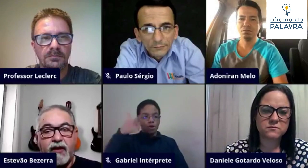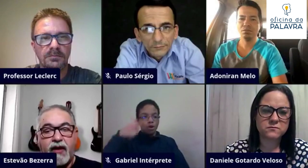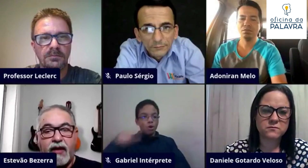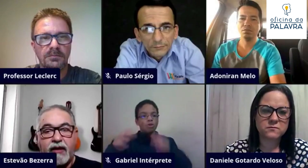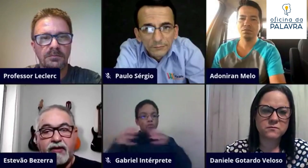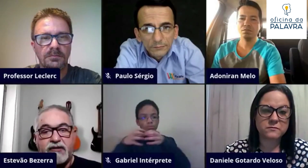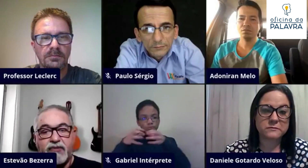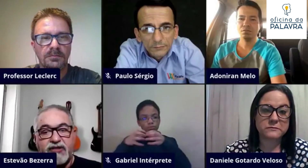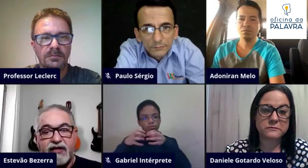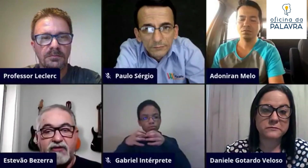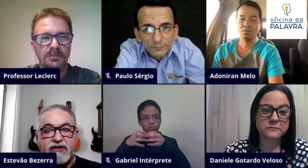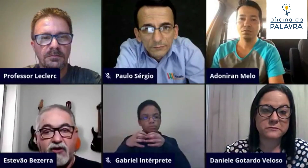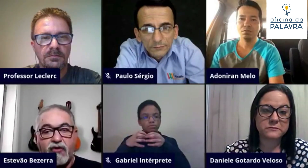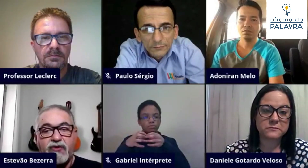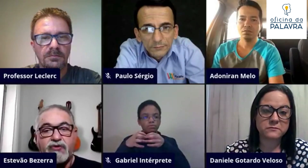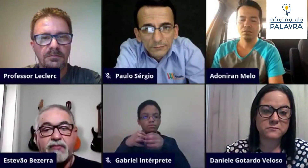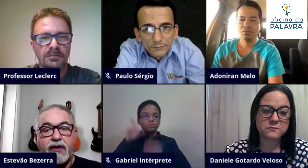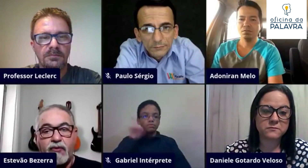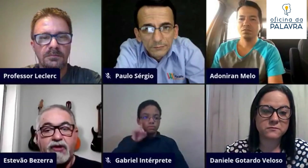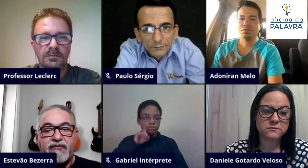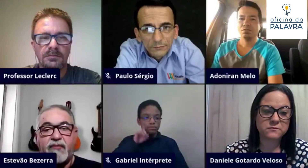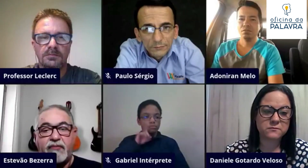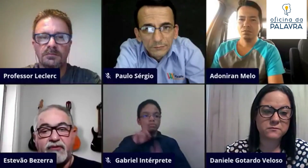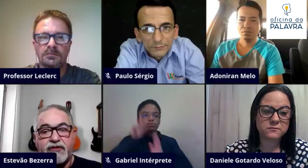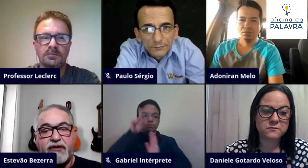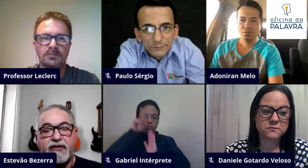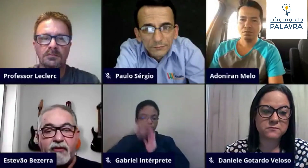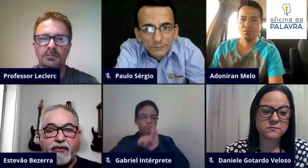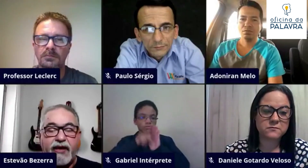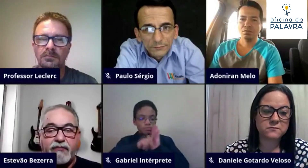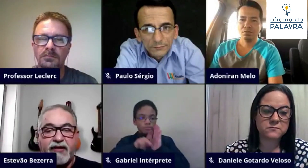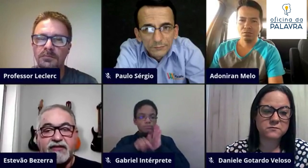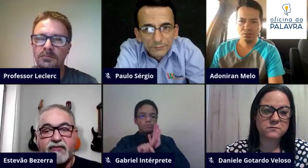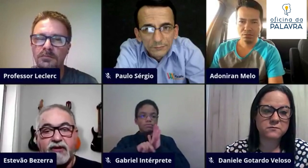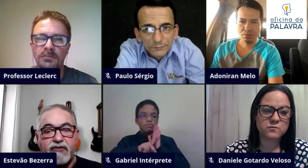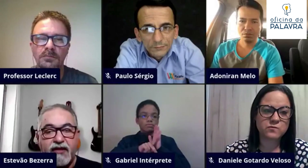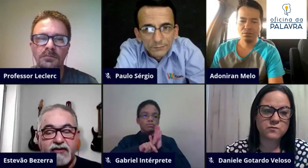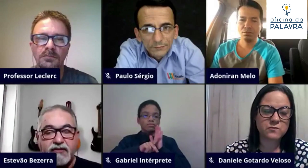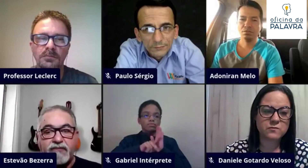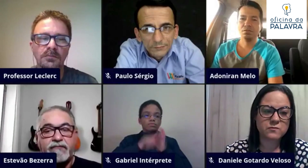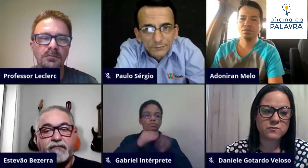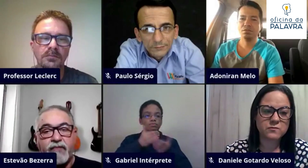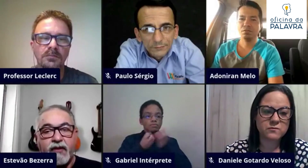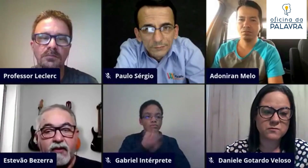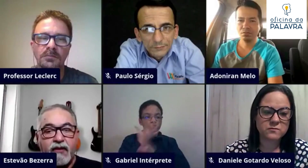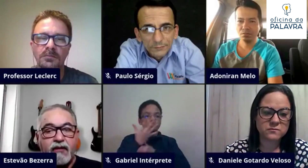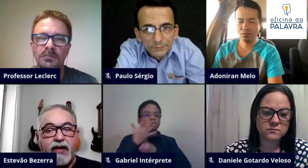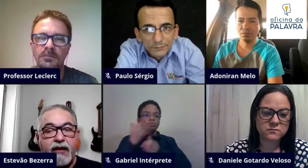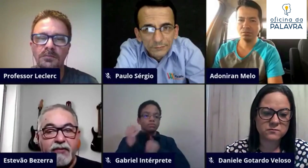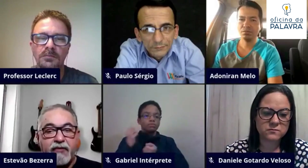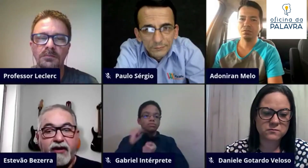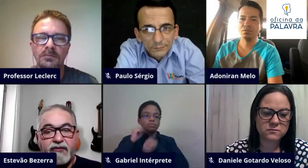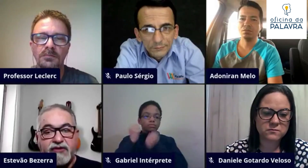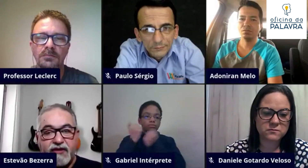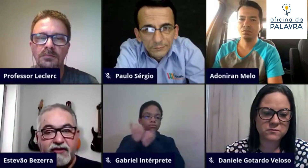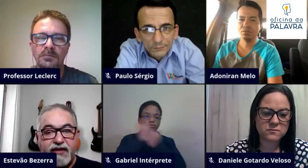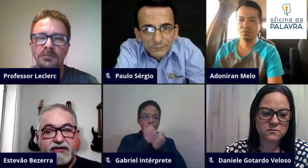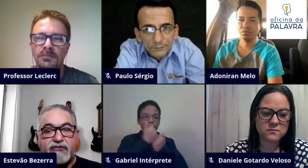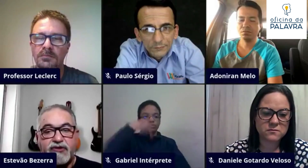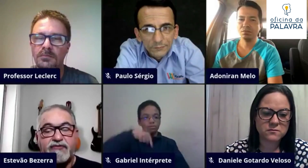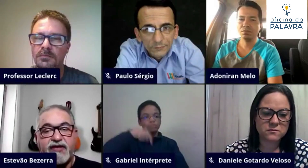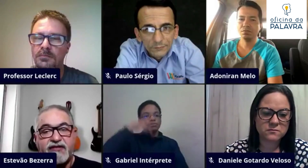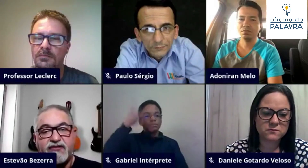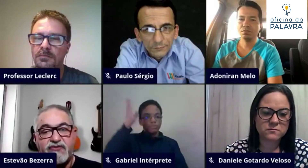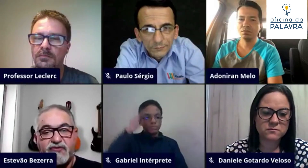mas esse projeto inicial começou pela Wycliffe Bible Translator, apoiado pela CIL aqui no Brasil. Na época eu era o